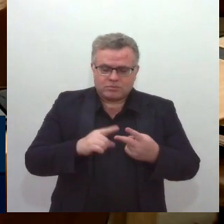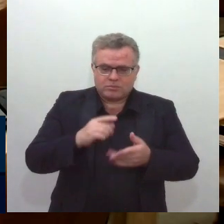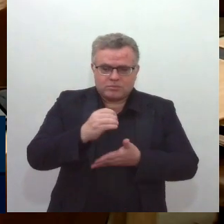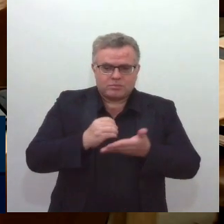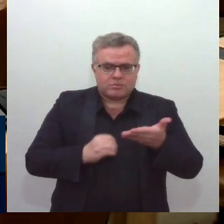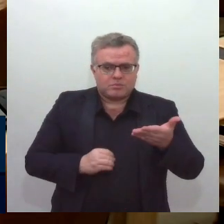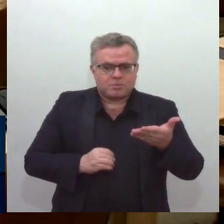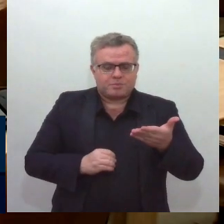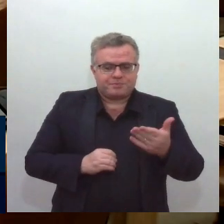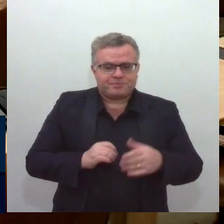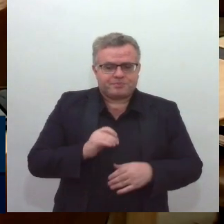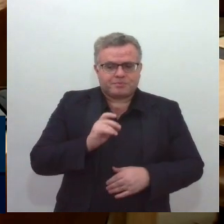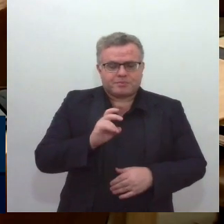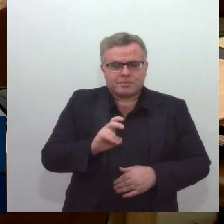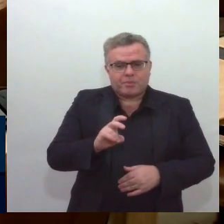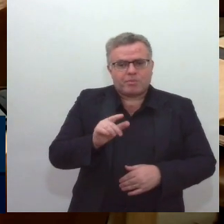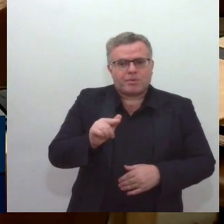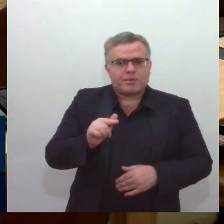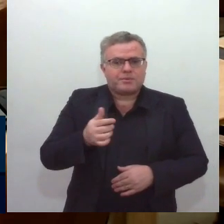573,